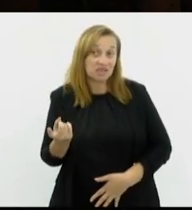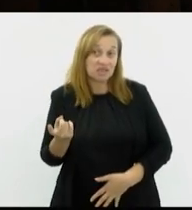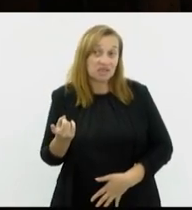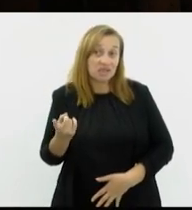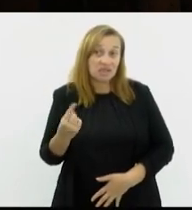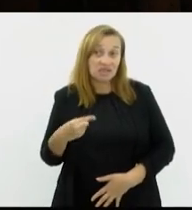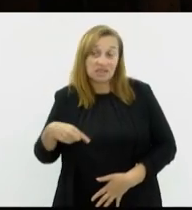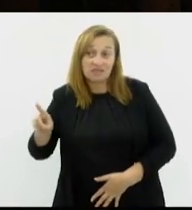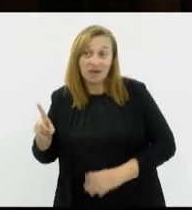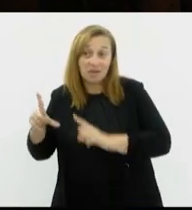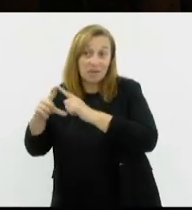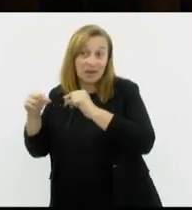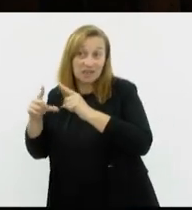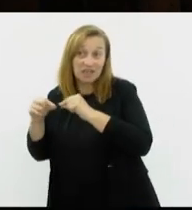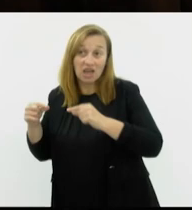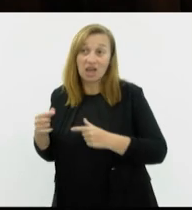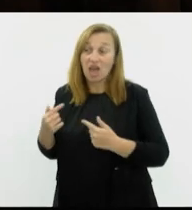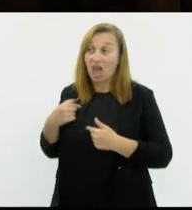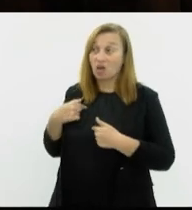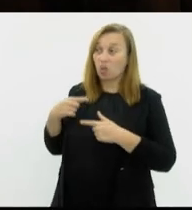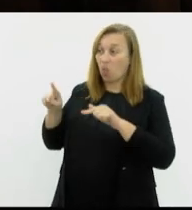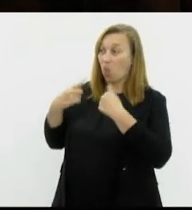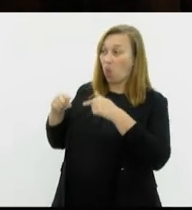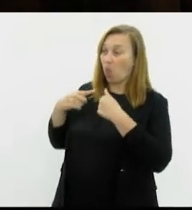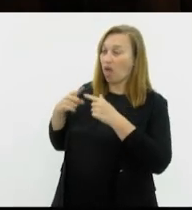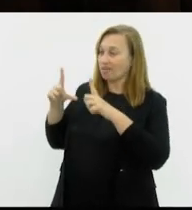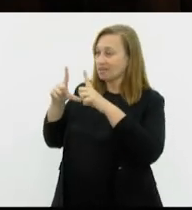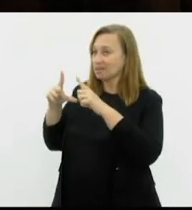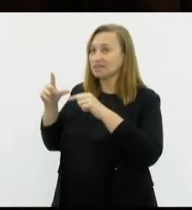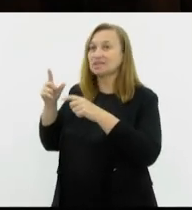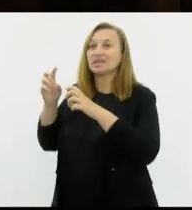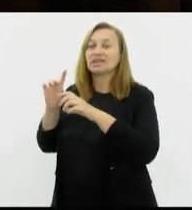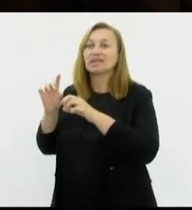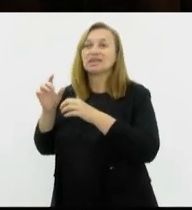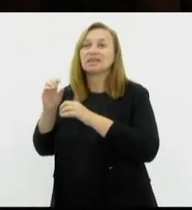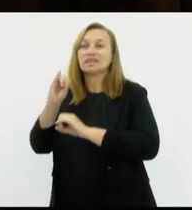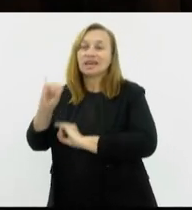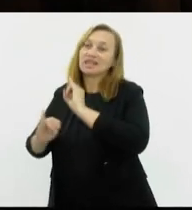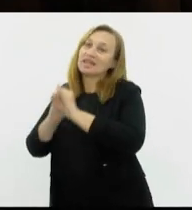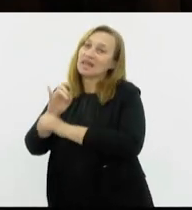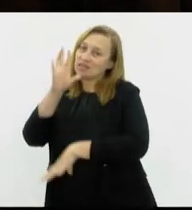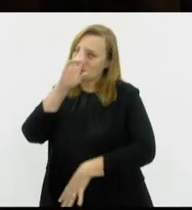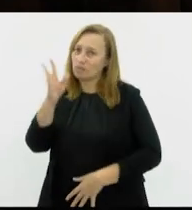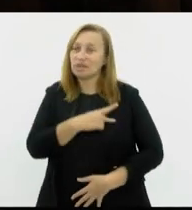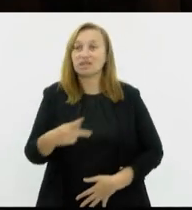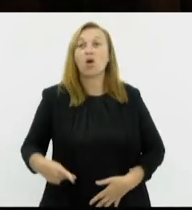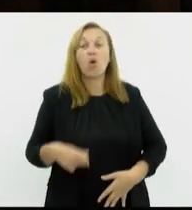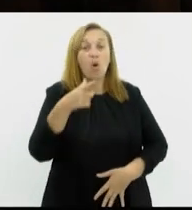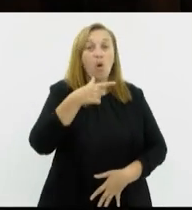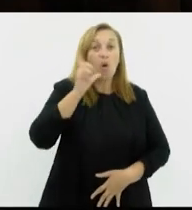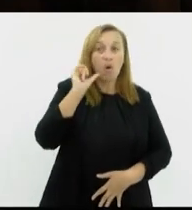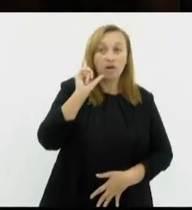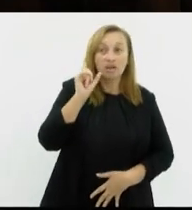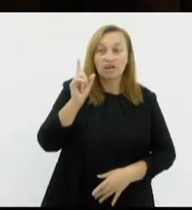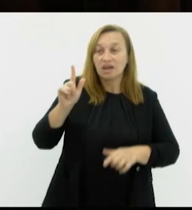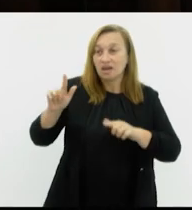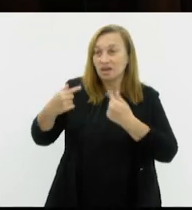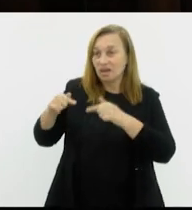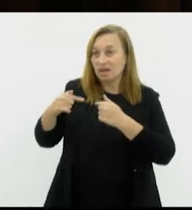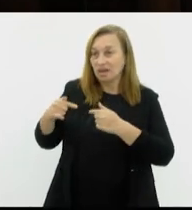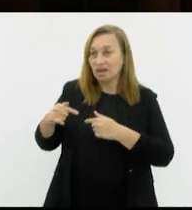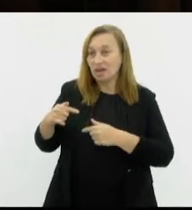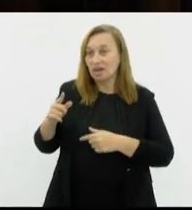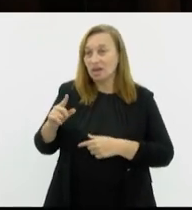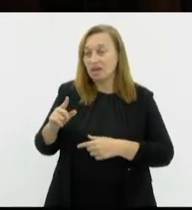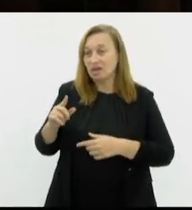para Brasília, que eu estou levando bronca na internet, o presidente. Ontem levei bronca na internet porque eu não